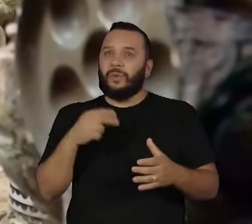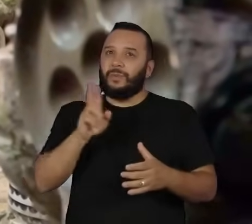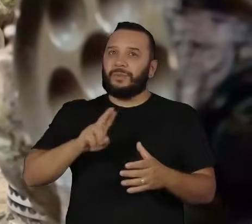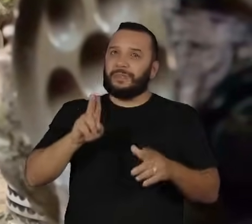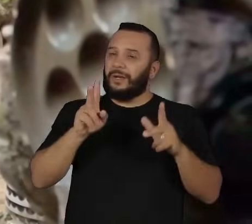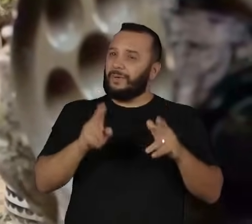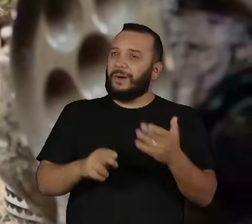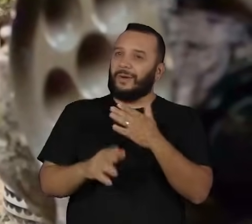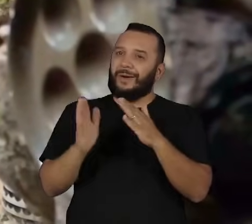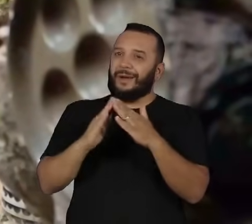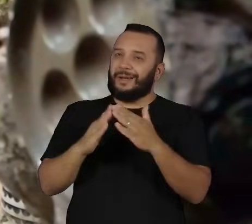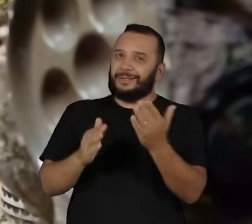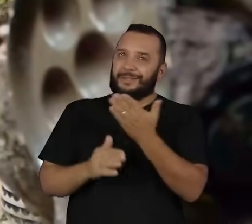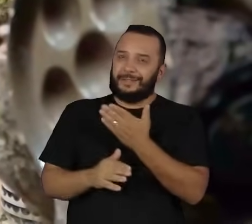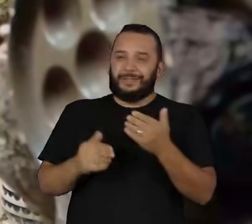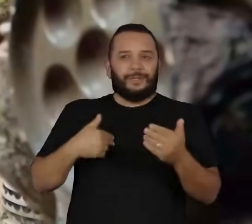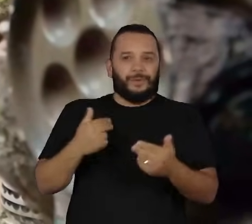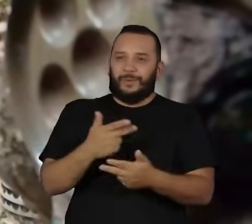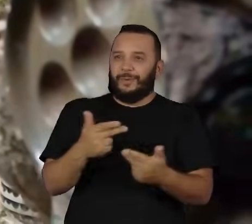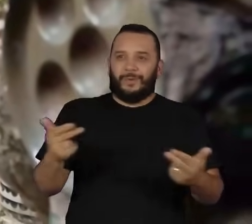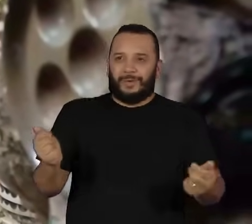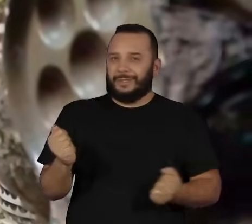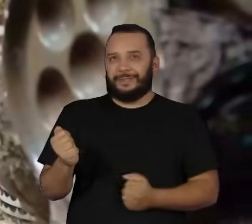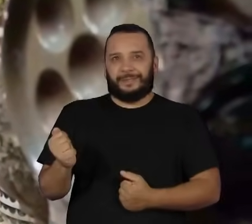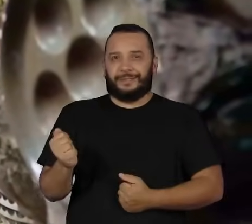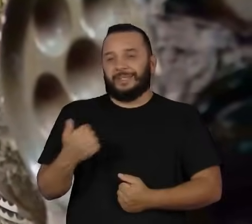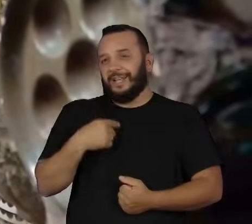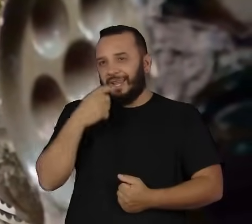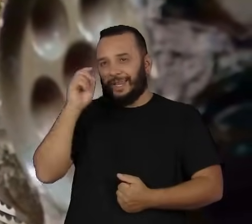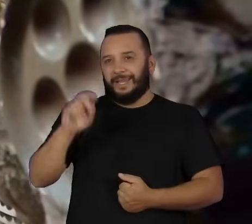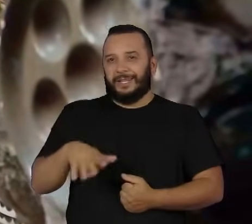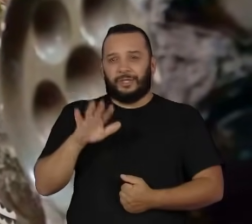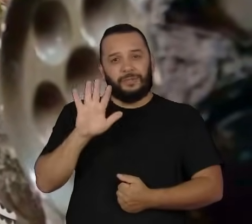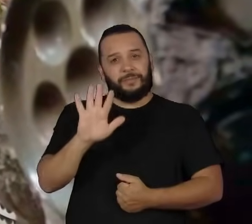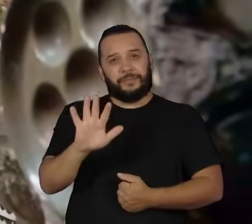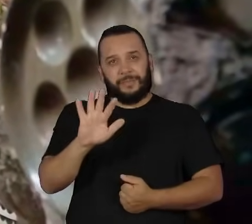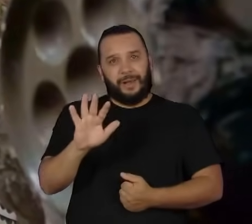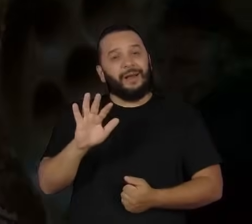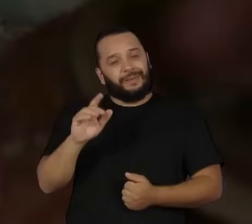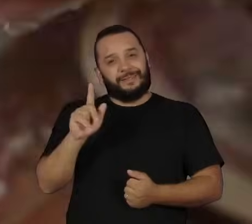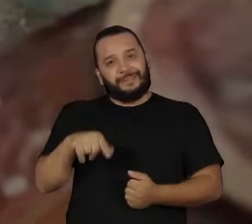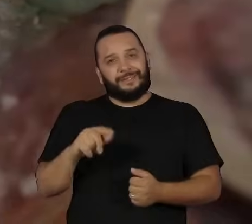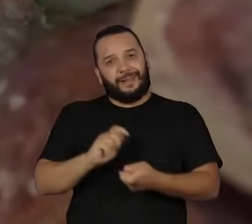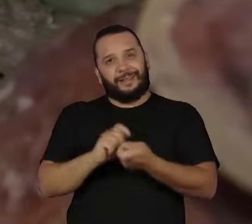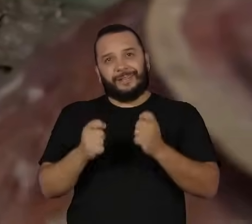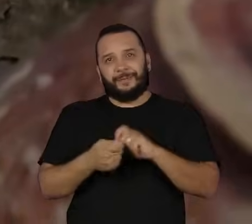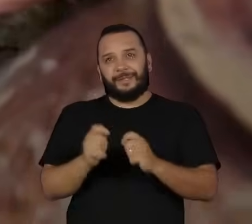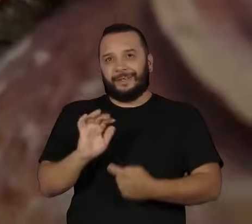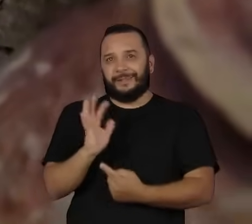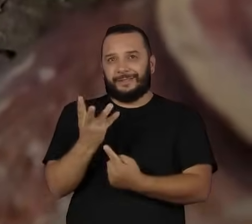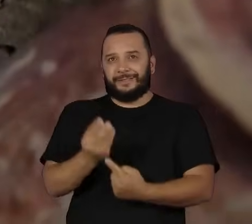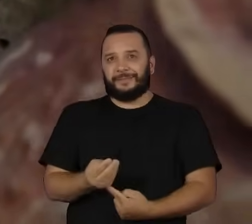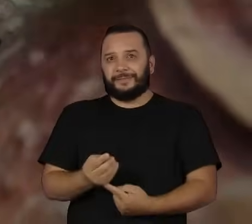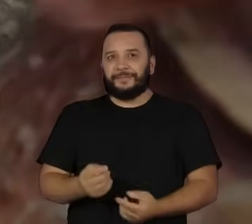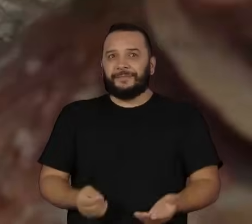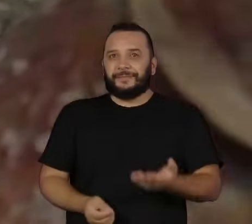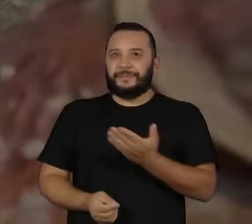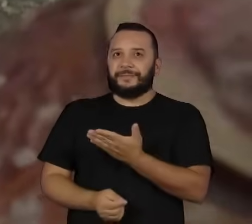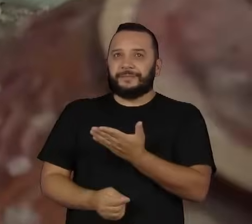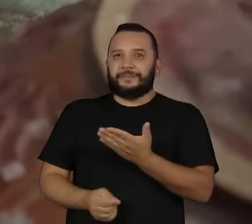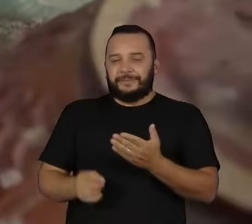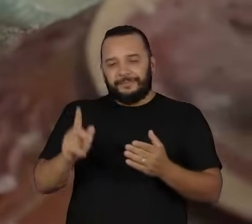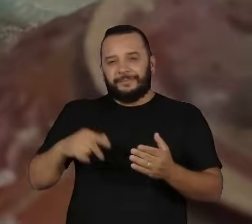essa casa aqui, com coisa que podia ir pro lixo, mas tá tudo virado na arte. Isso aqui é um negócio de uma